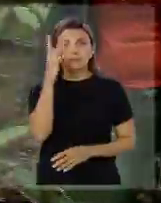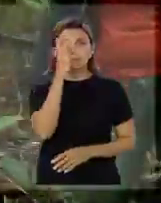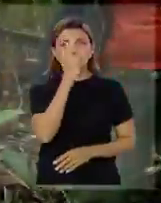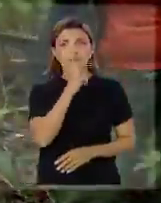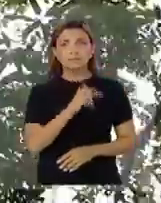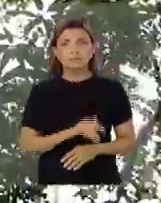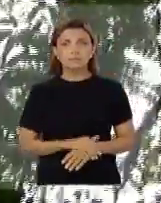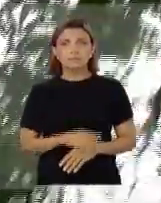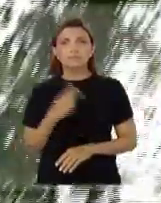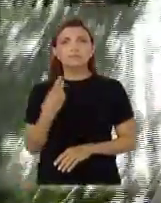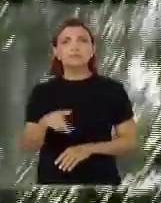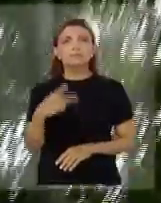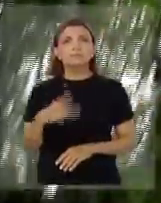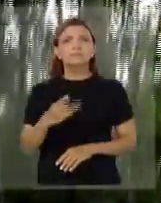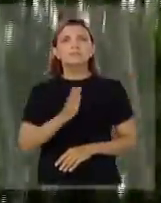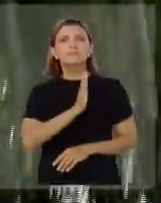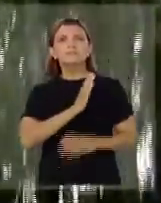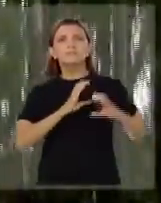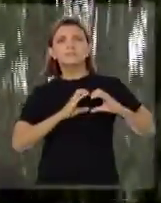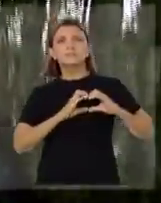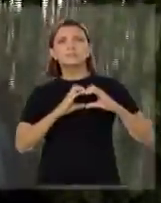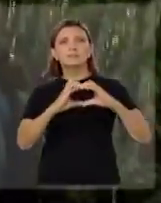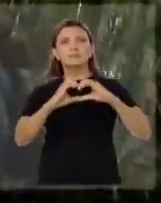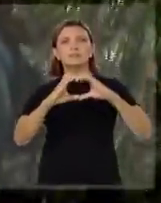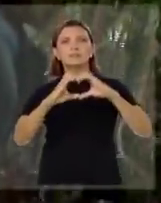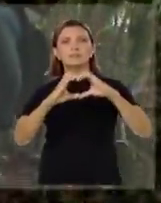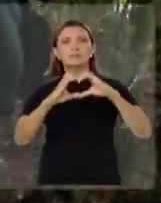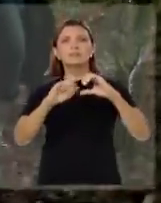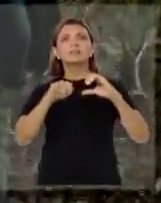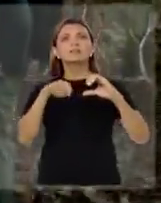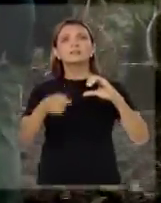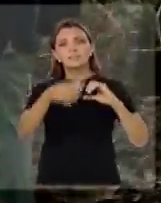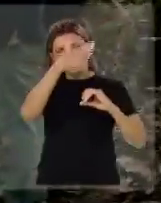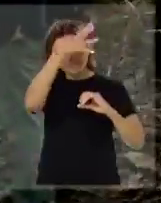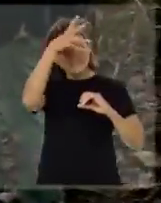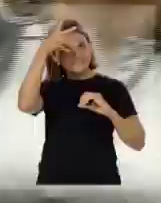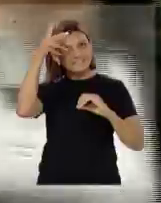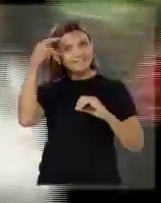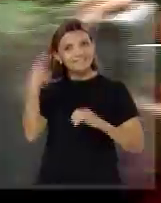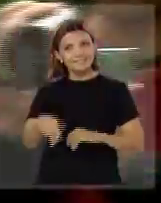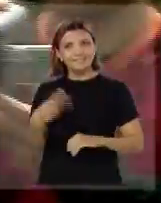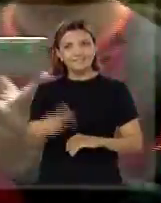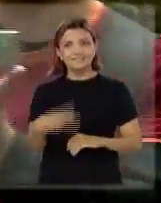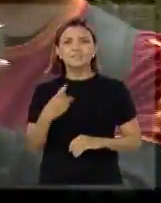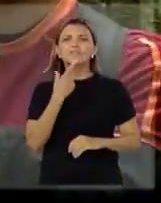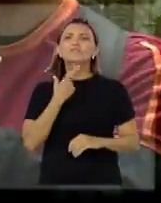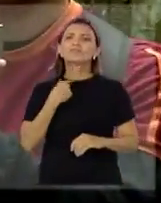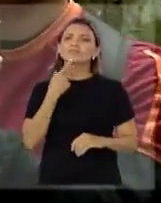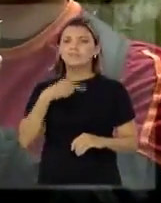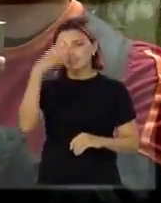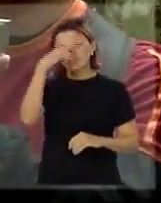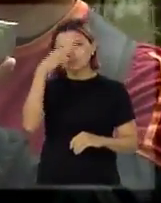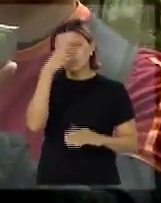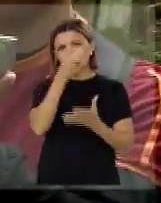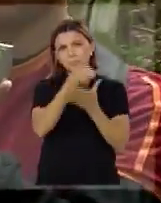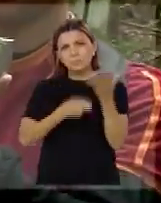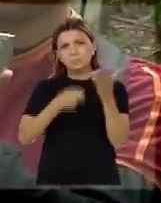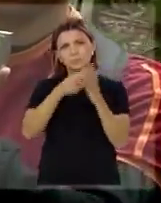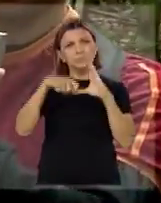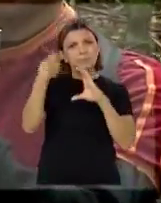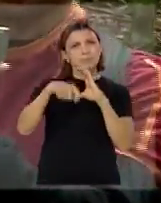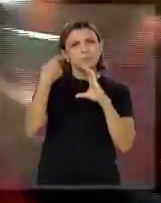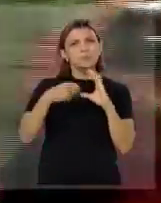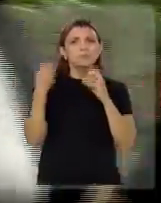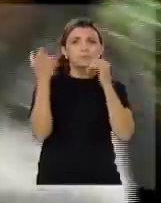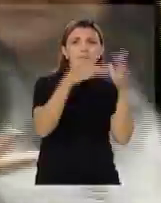aqui. Bem-vindos ao coração da maior floresta da Terra. Caramba, eu vou fazer um documentário sobre isso, tá muito